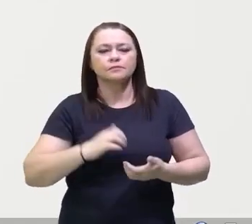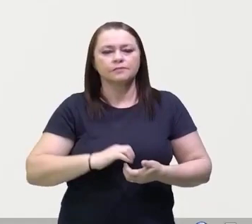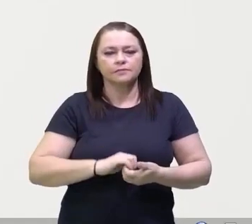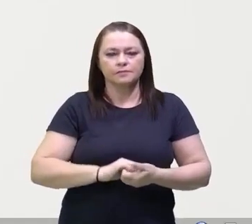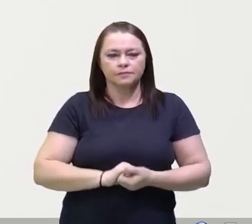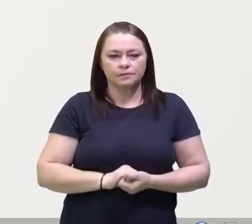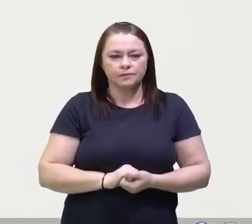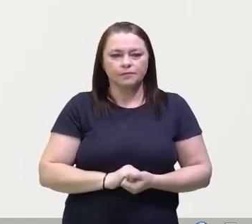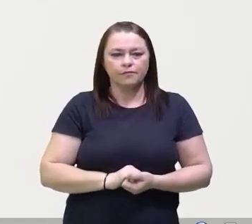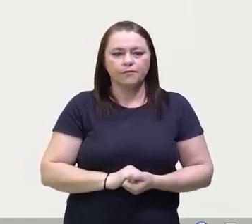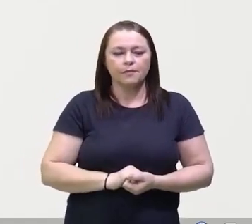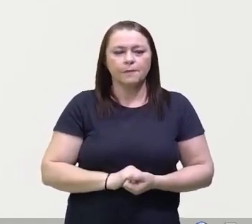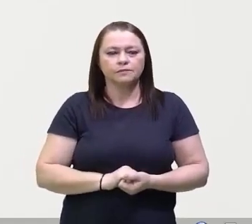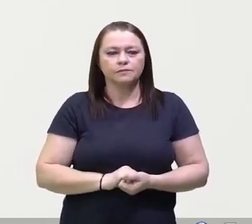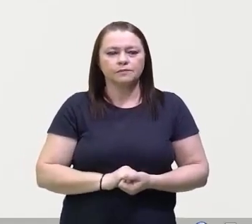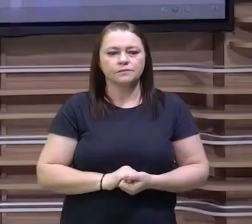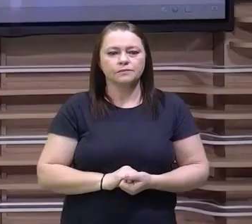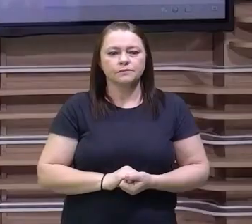e o losango.